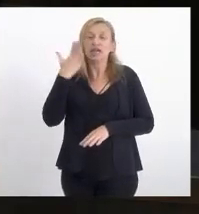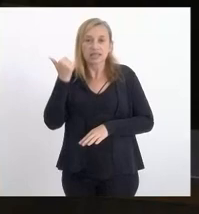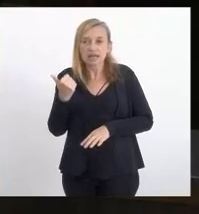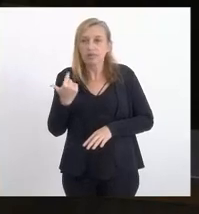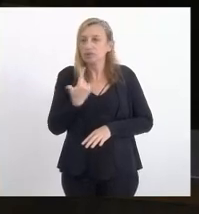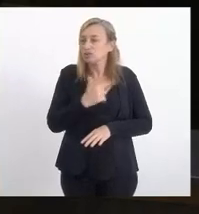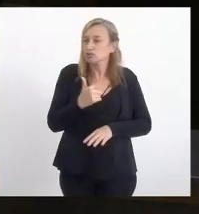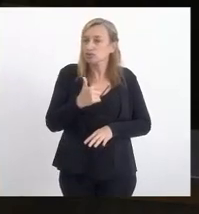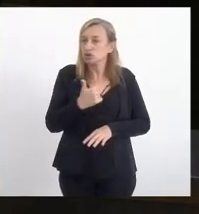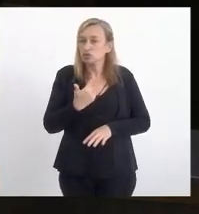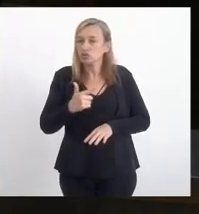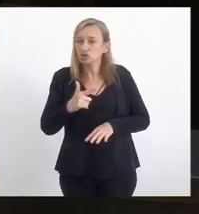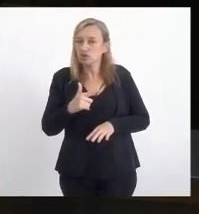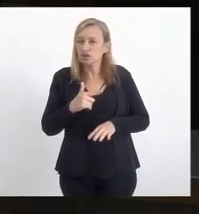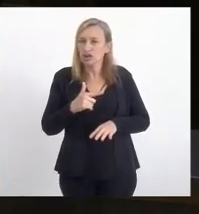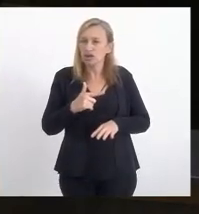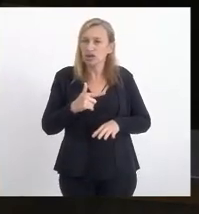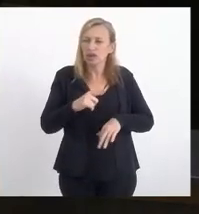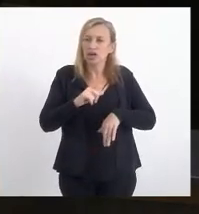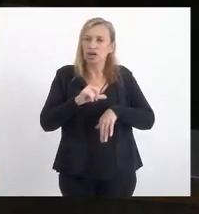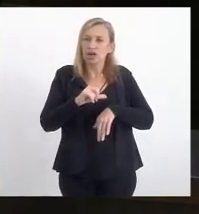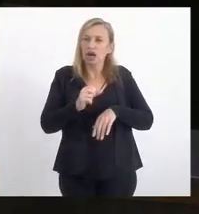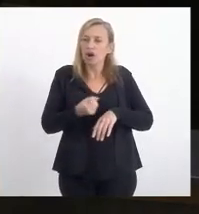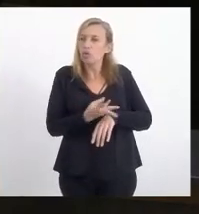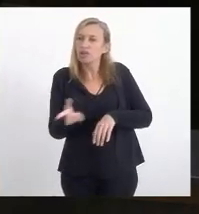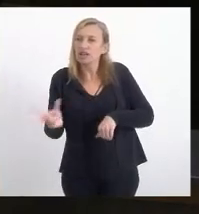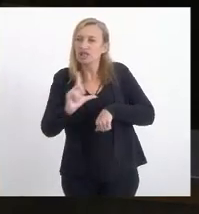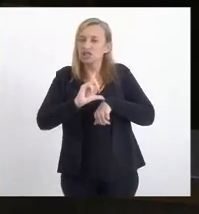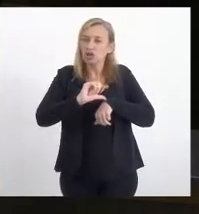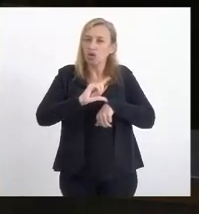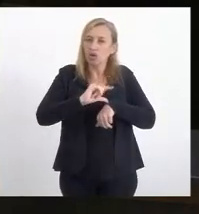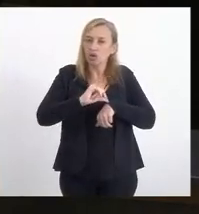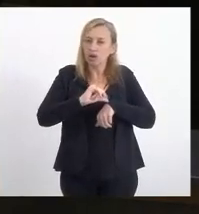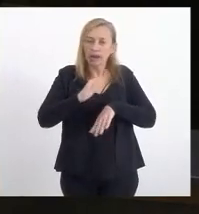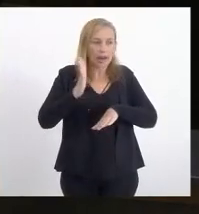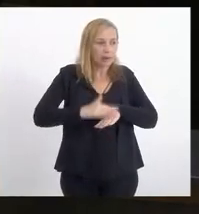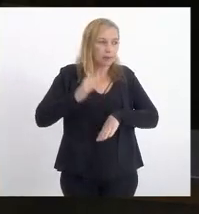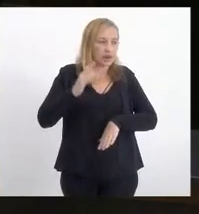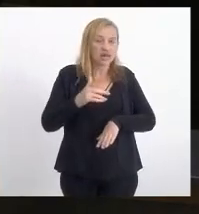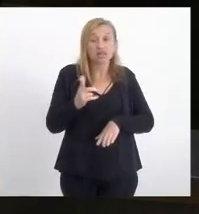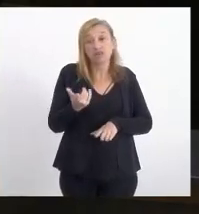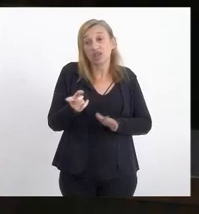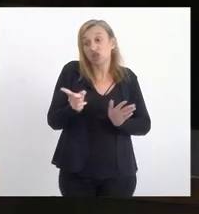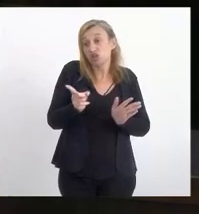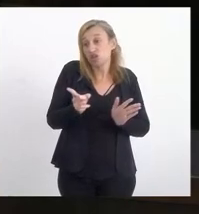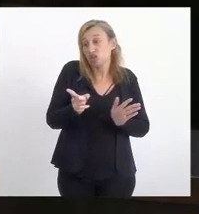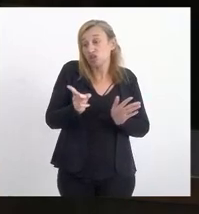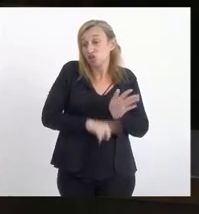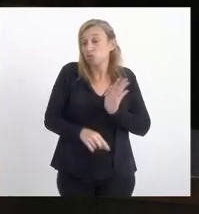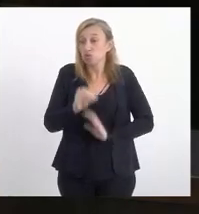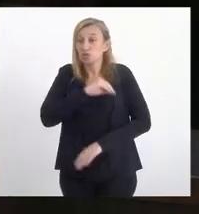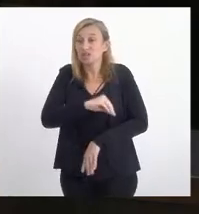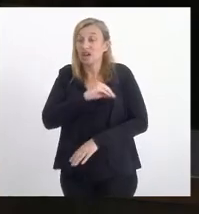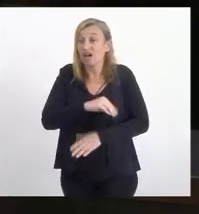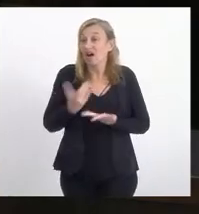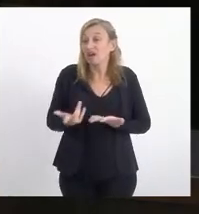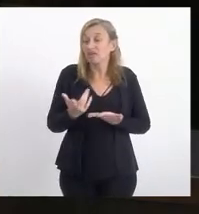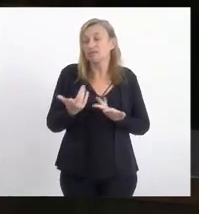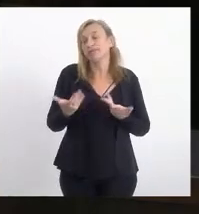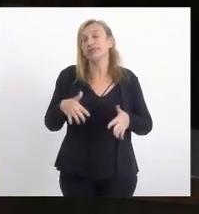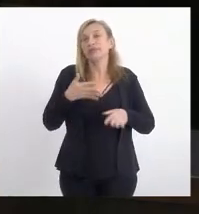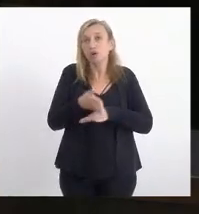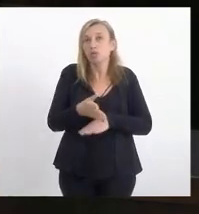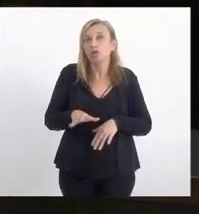fizer o rádio bem feito ele vai explicar ele com uma restrição no seu nome então quando ele chega no batalhão e tá extremamente